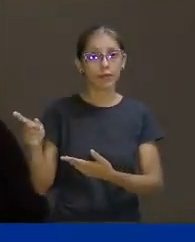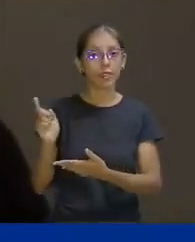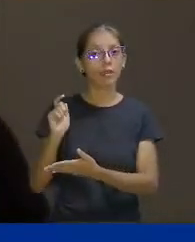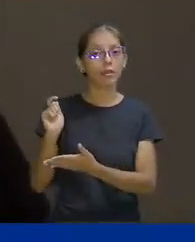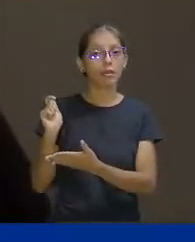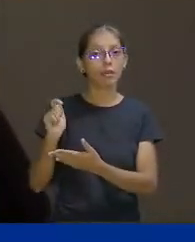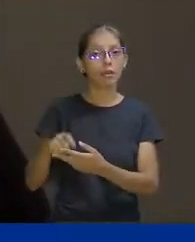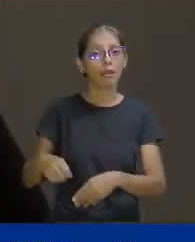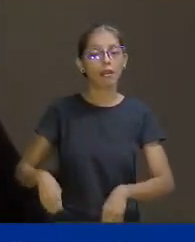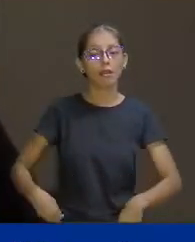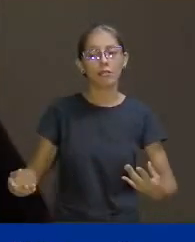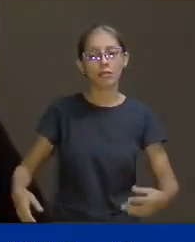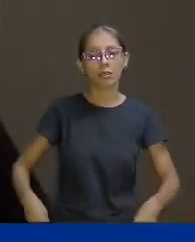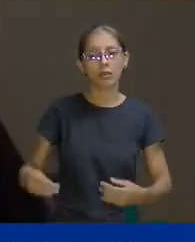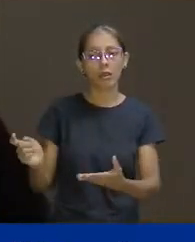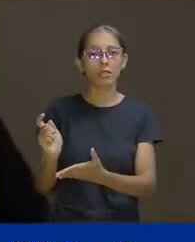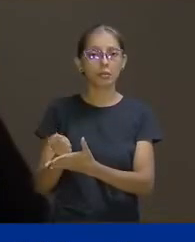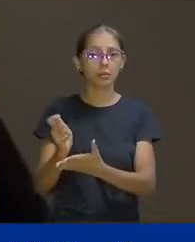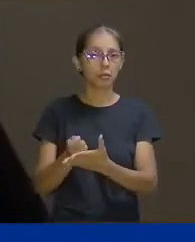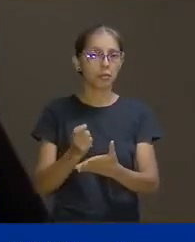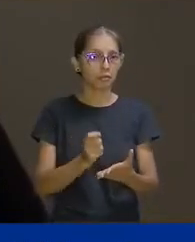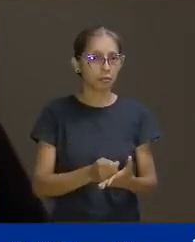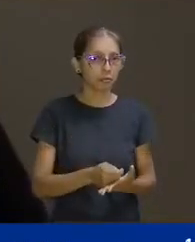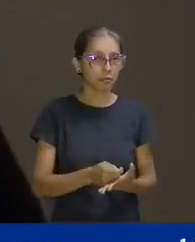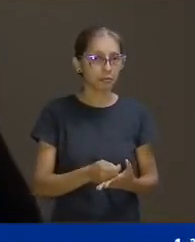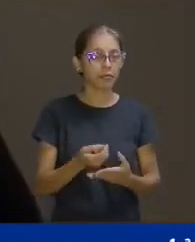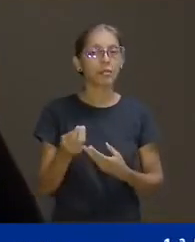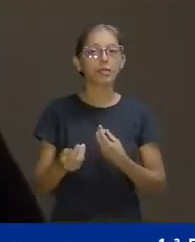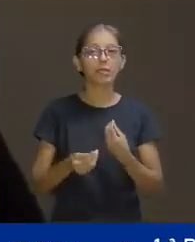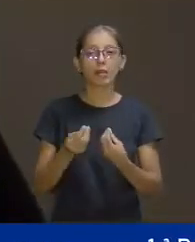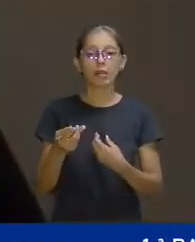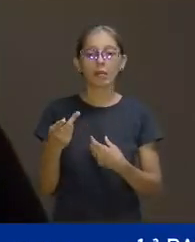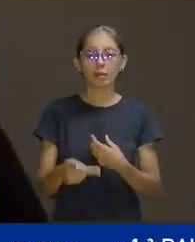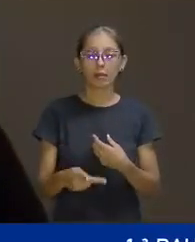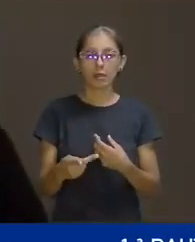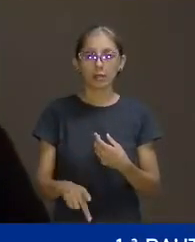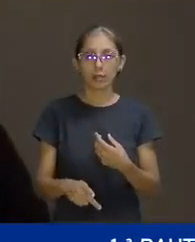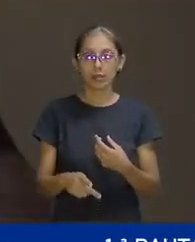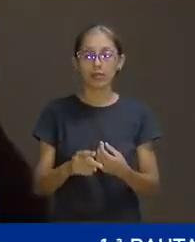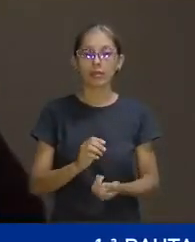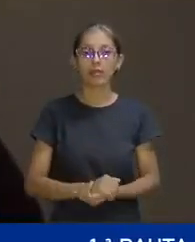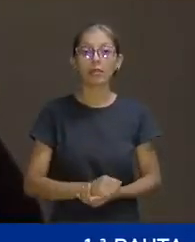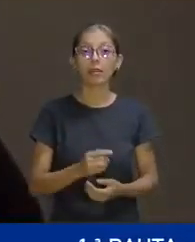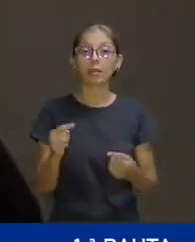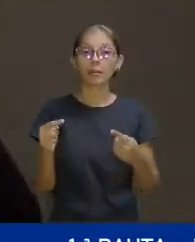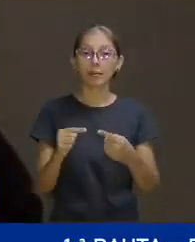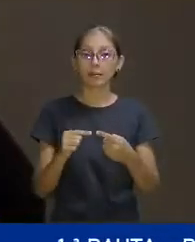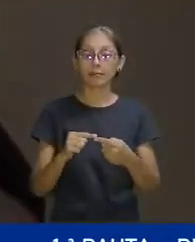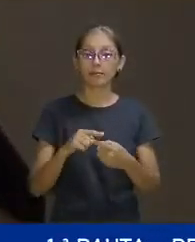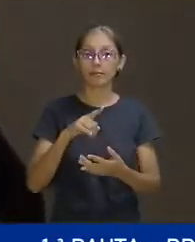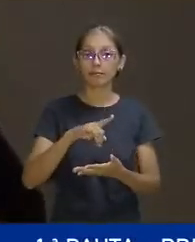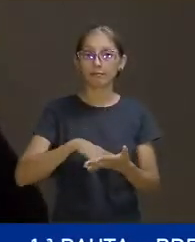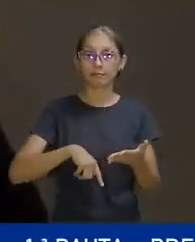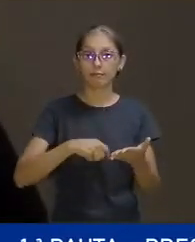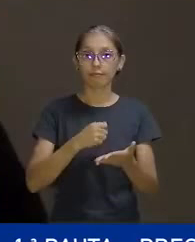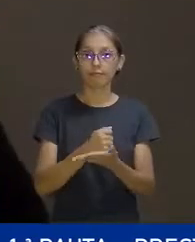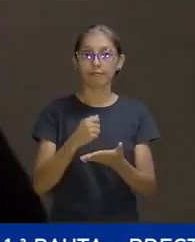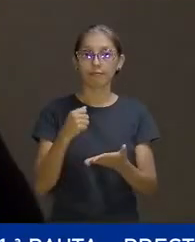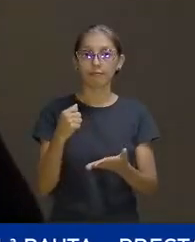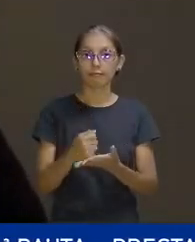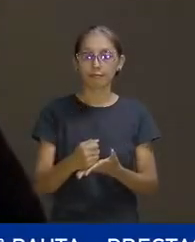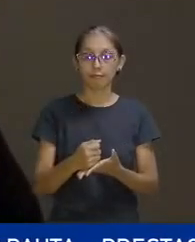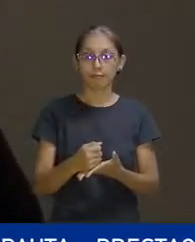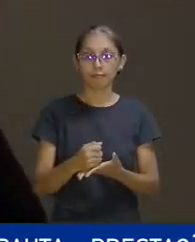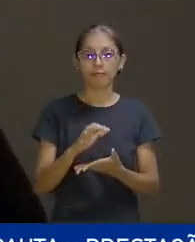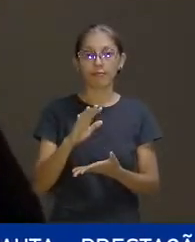sido vultosos. A firme orientação desse colegiado foi no sentido de que a documentação que foi apresentada, ela foi